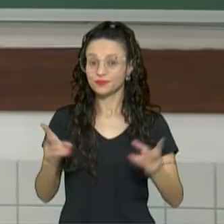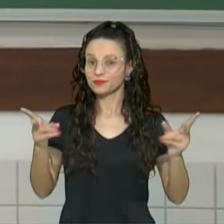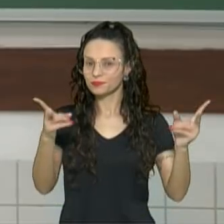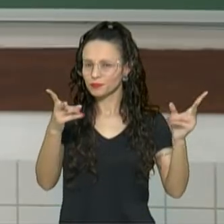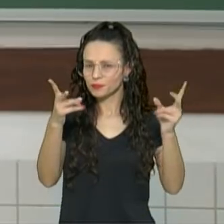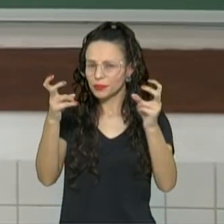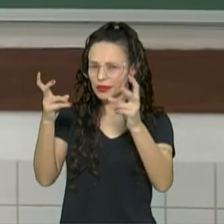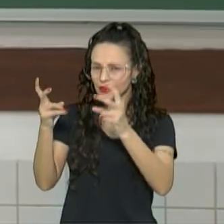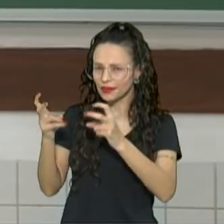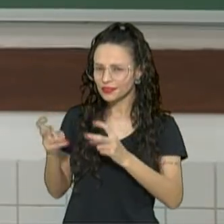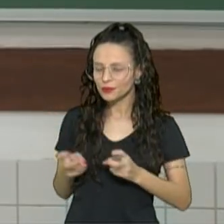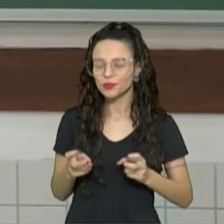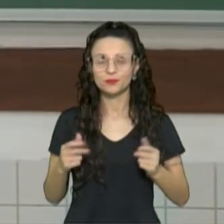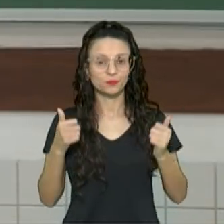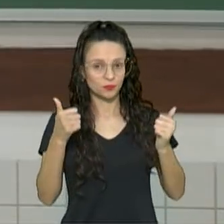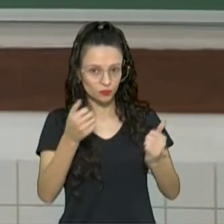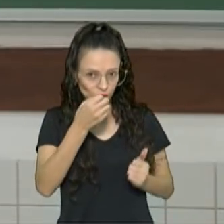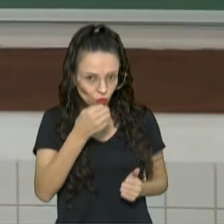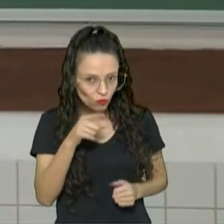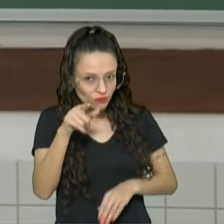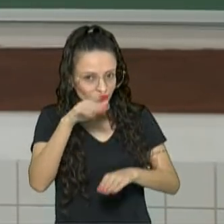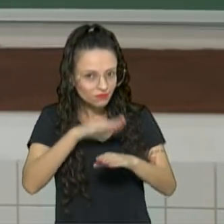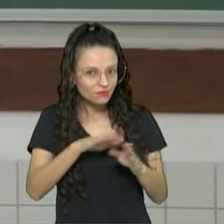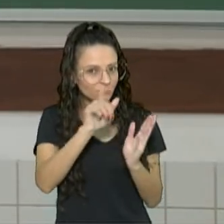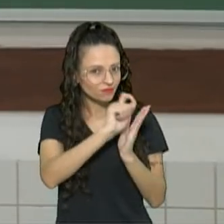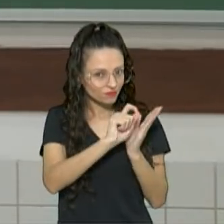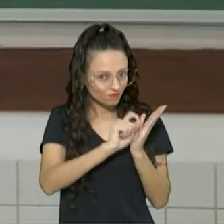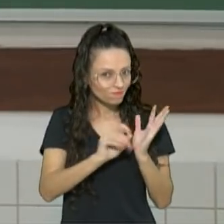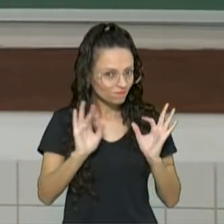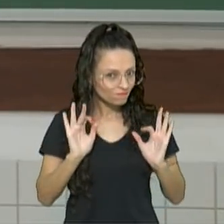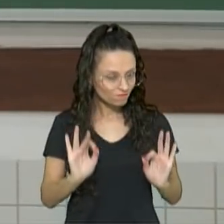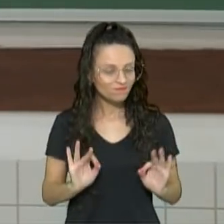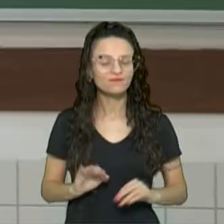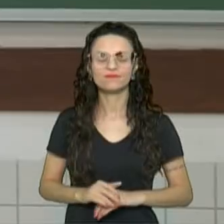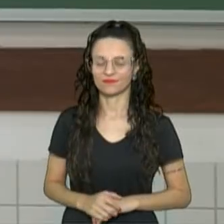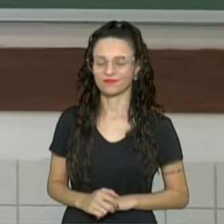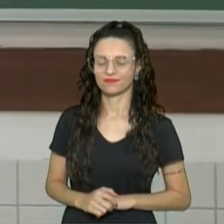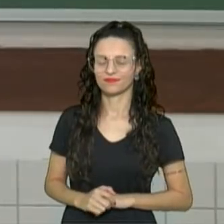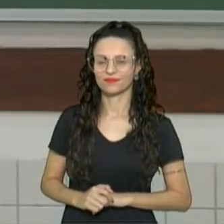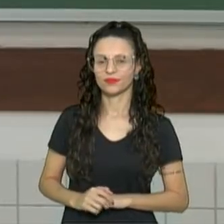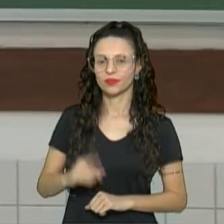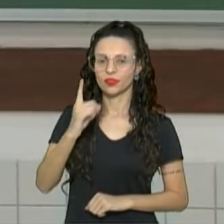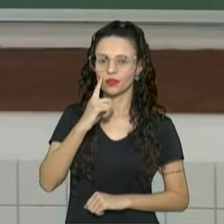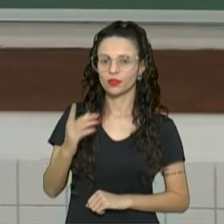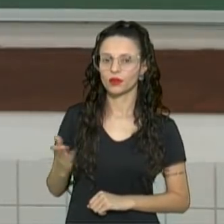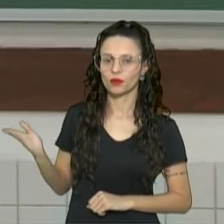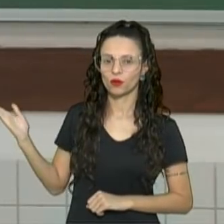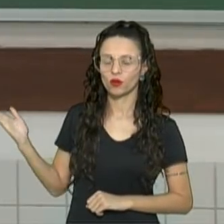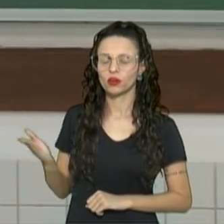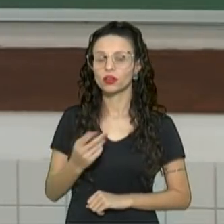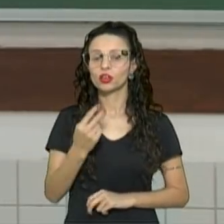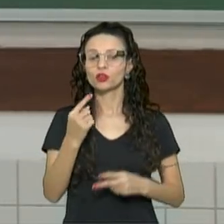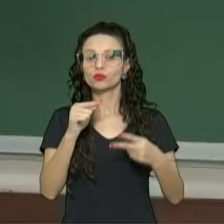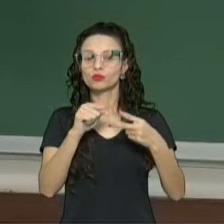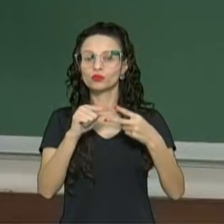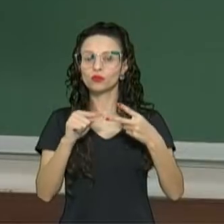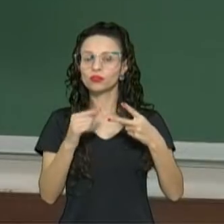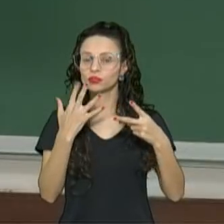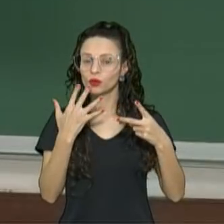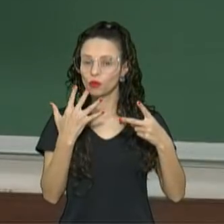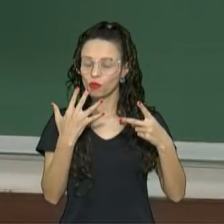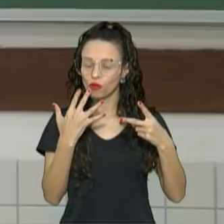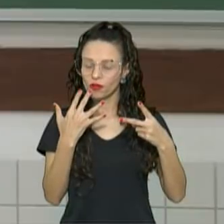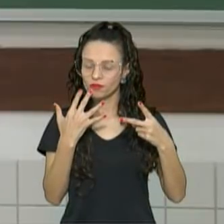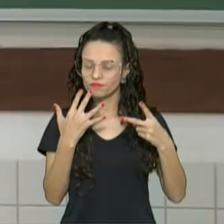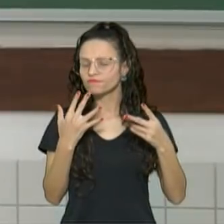Observaram? Que bom, anotaram tudo aí, né? Então aqui, ó, a gente tem, né, a questão das duas cores que a professora falou.